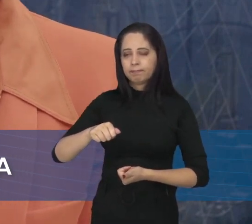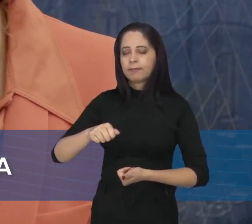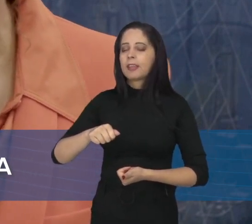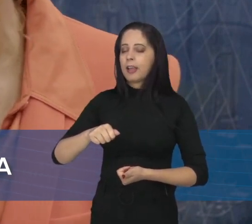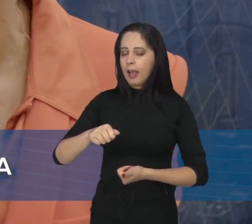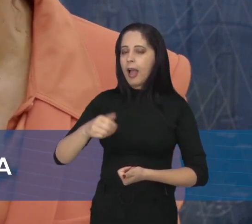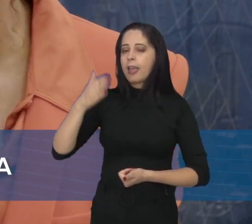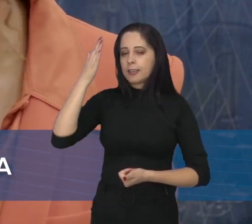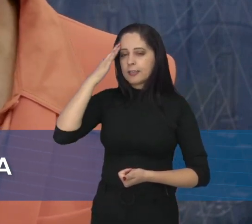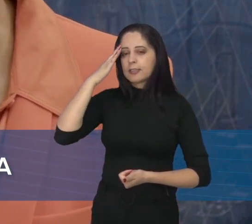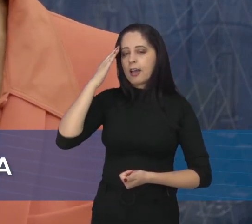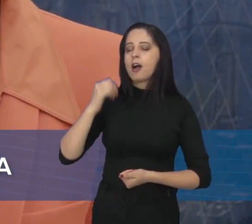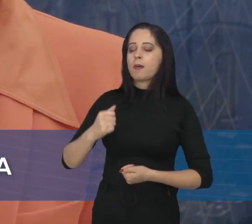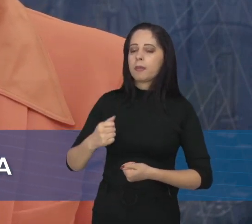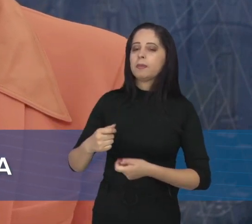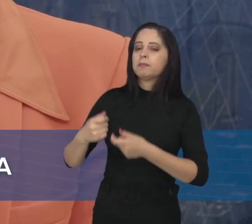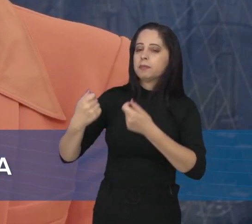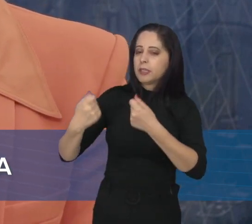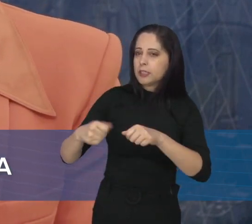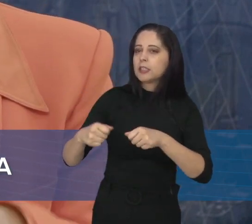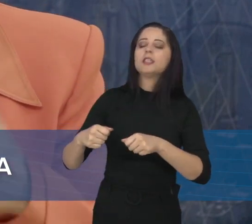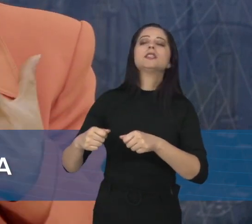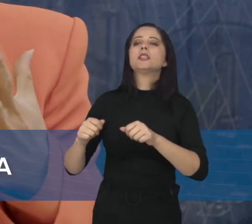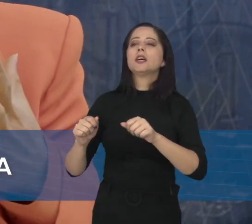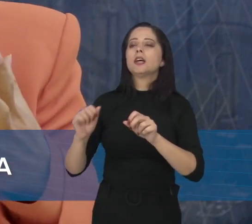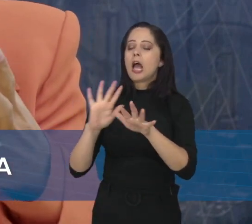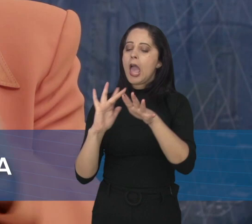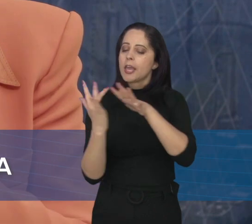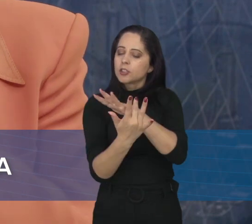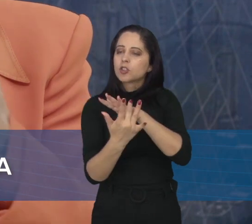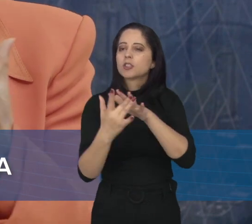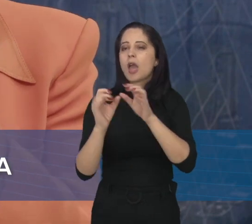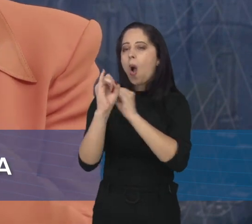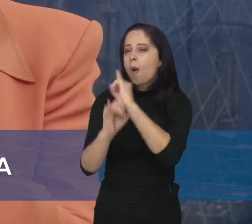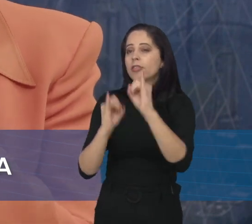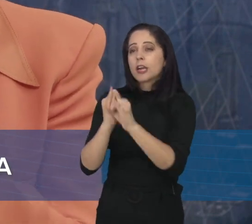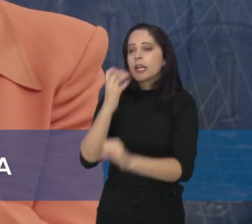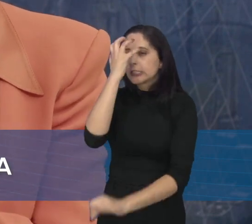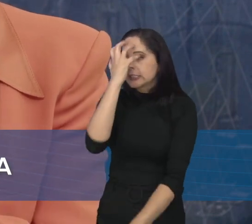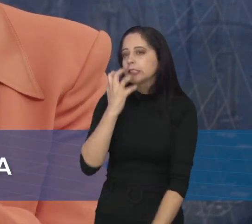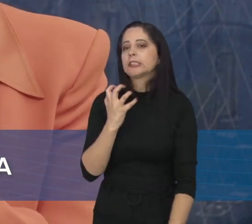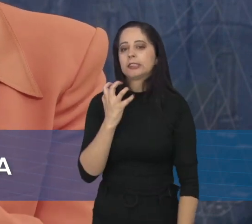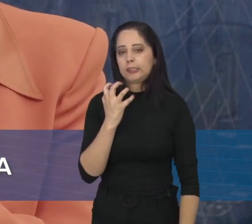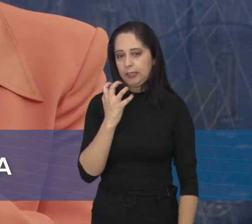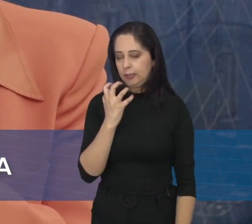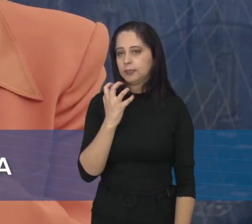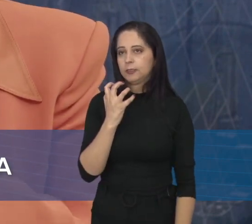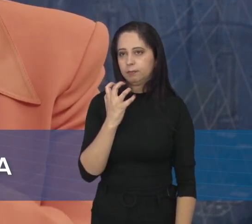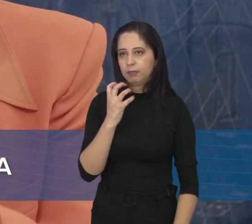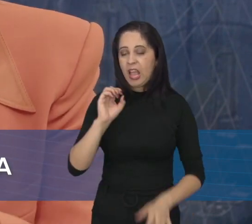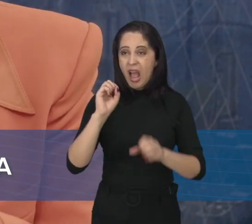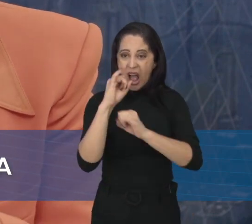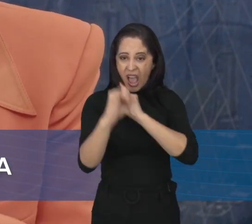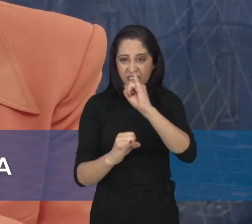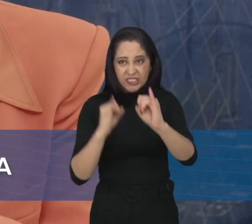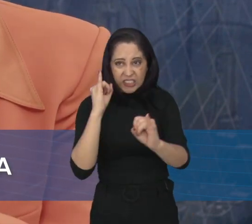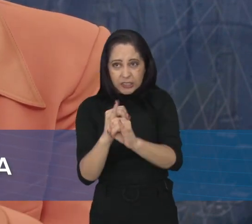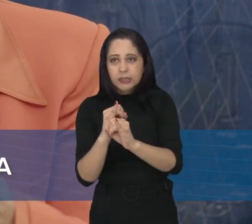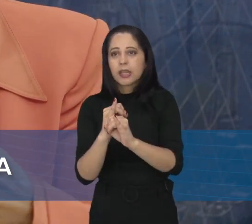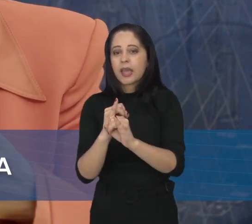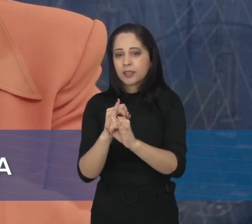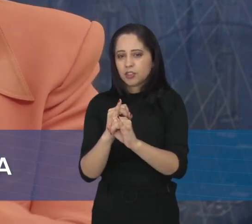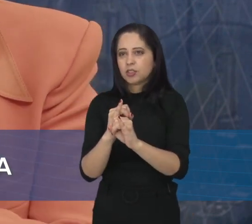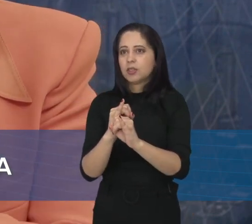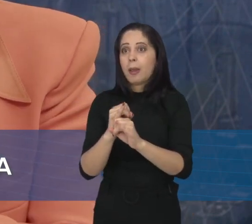papel de mídia social muito sério, porque poderia ser um instrumento de benefício enorme,